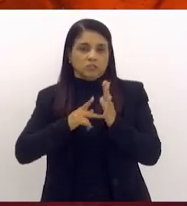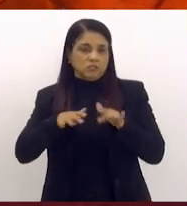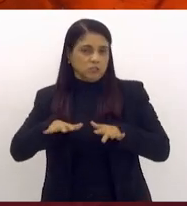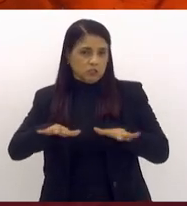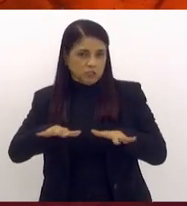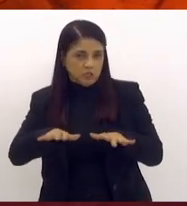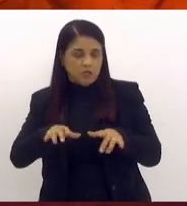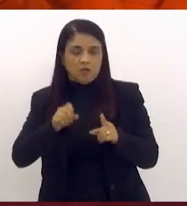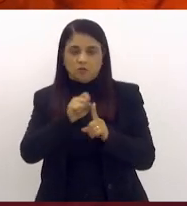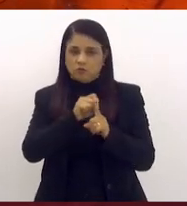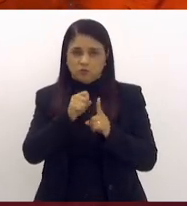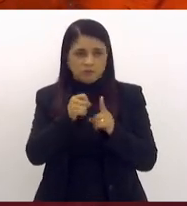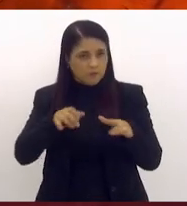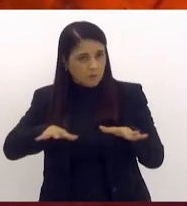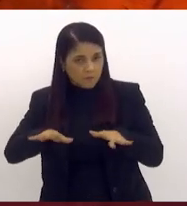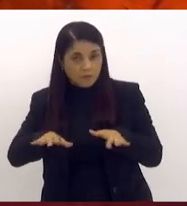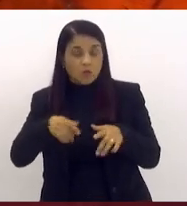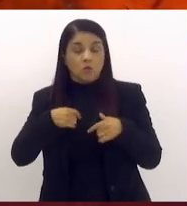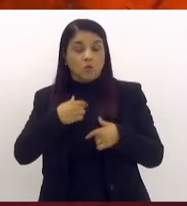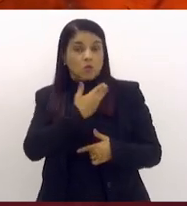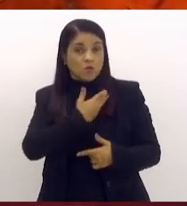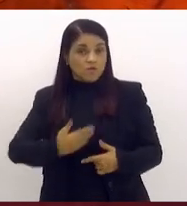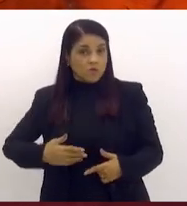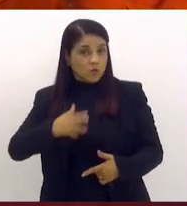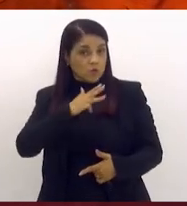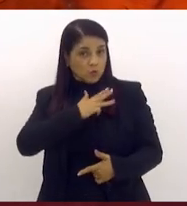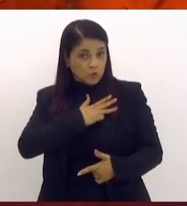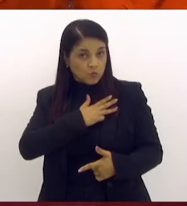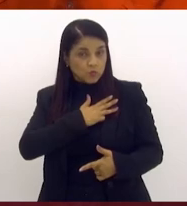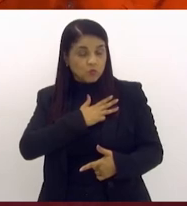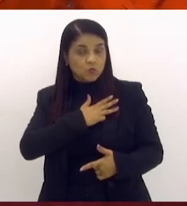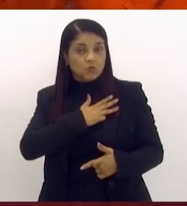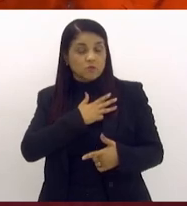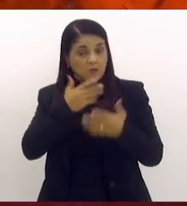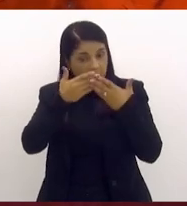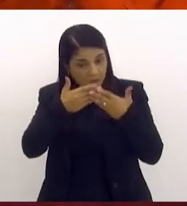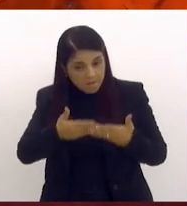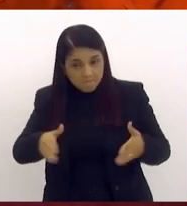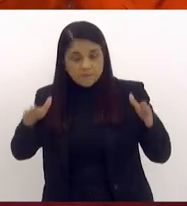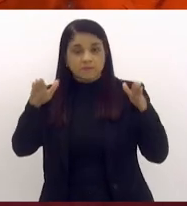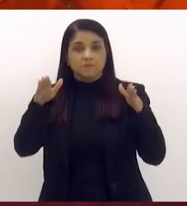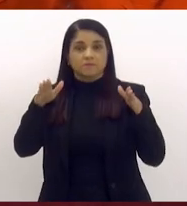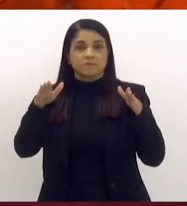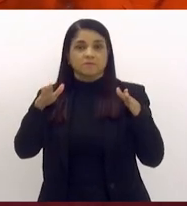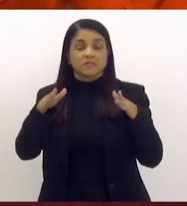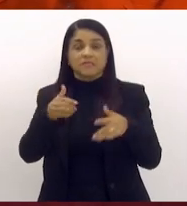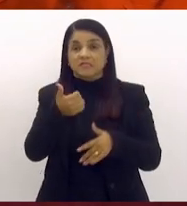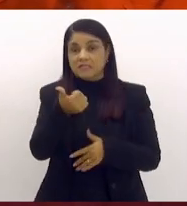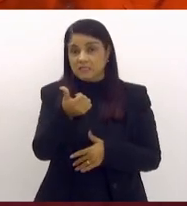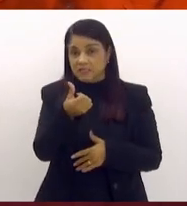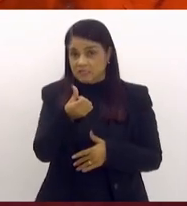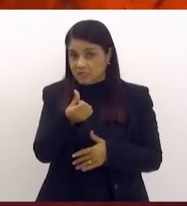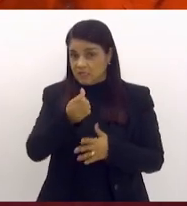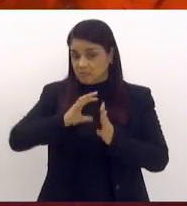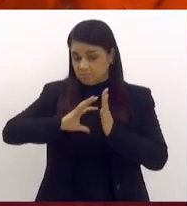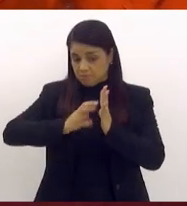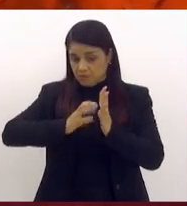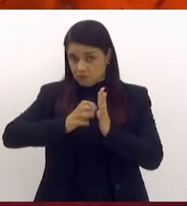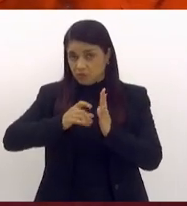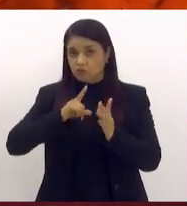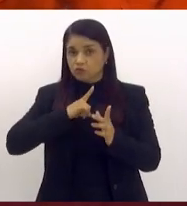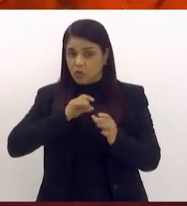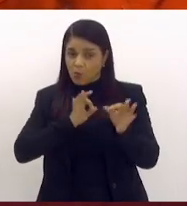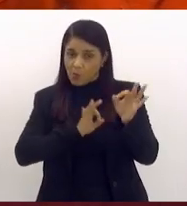sociais governo presidente Lula é um governo de amplíssima coalizão São 16 partidos o governo tem um programa como